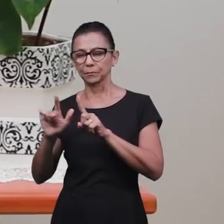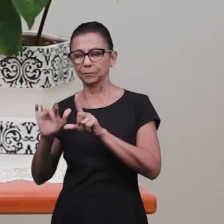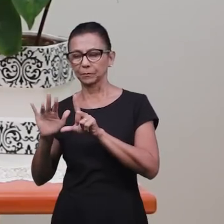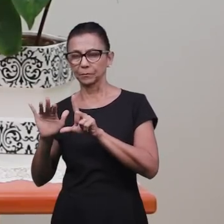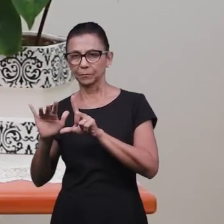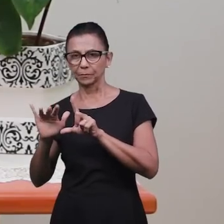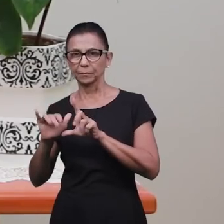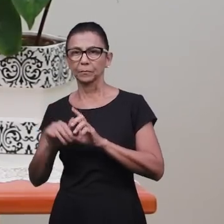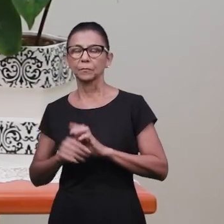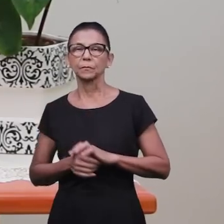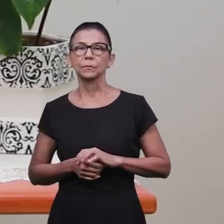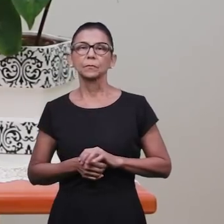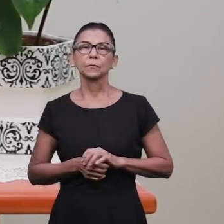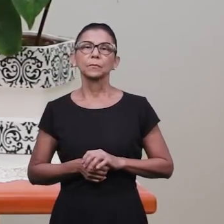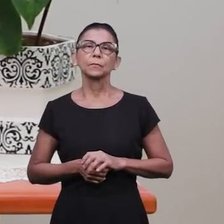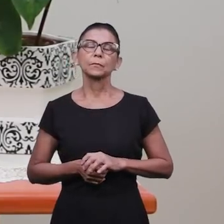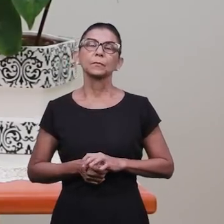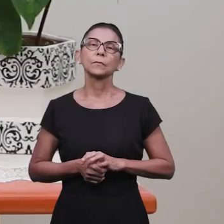Code fala